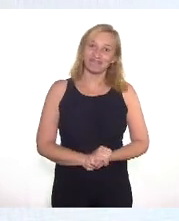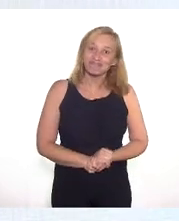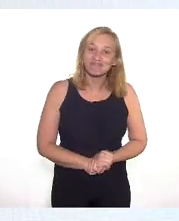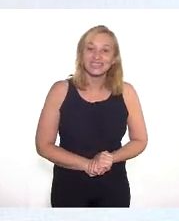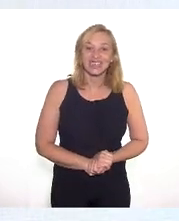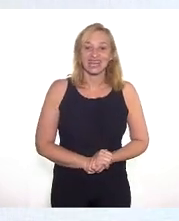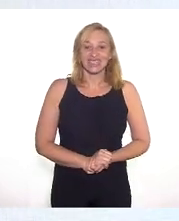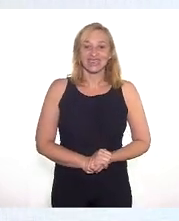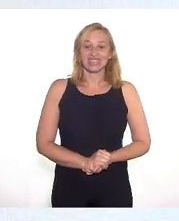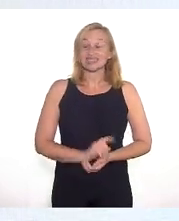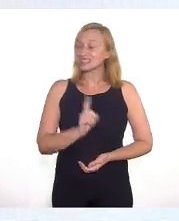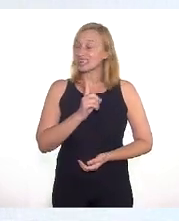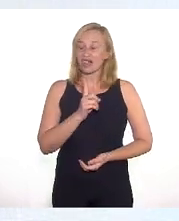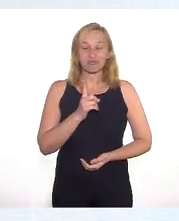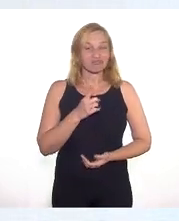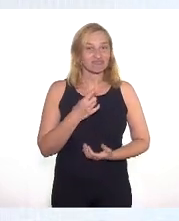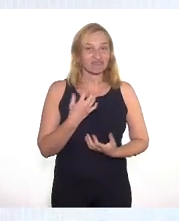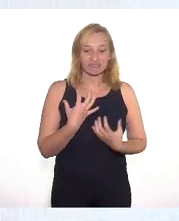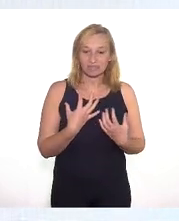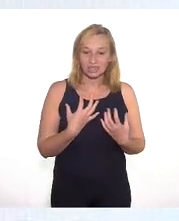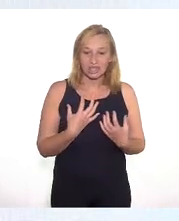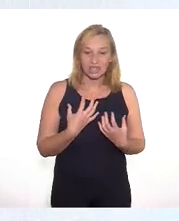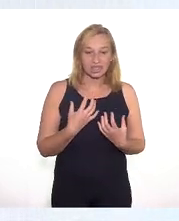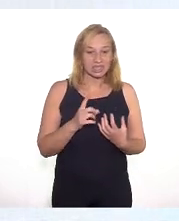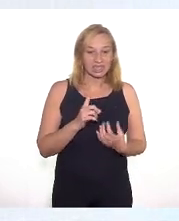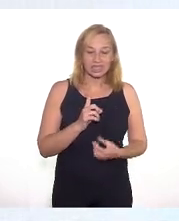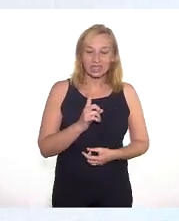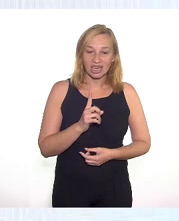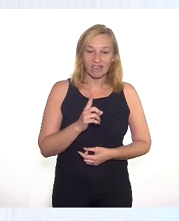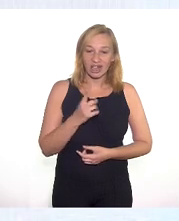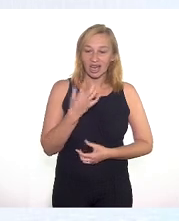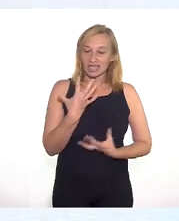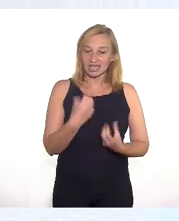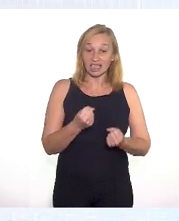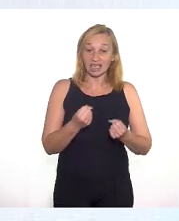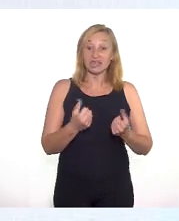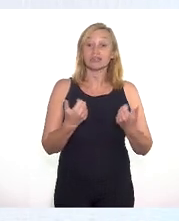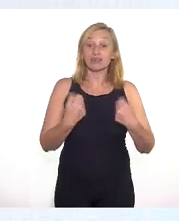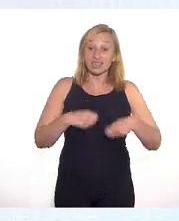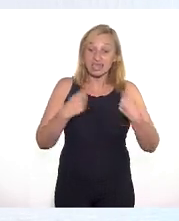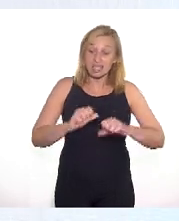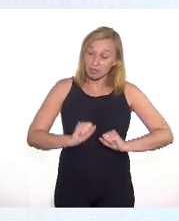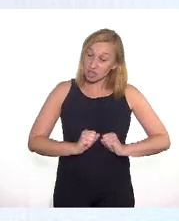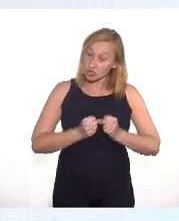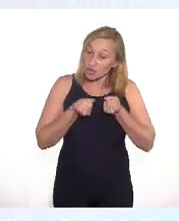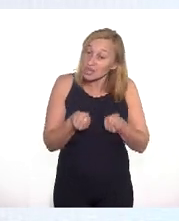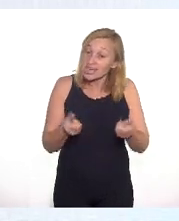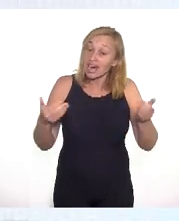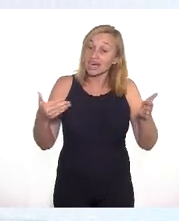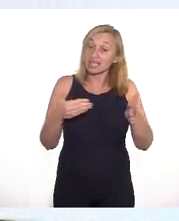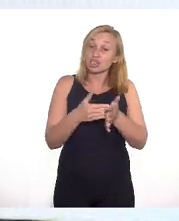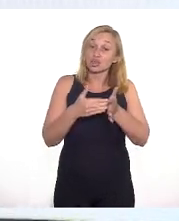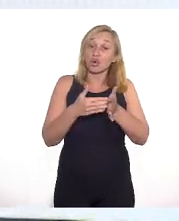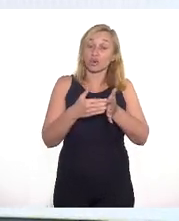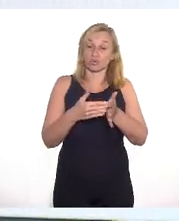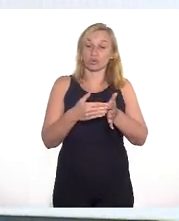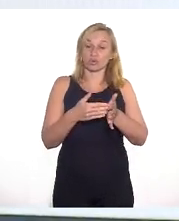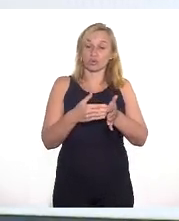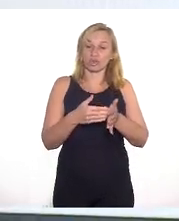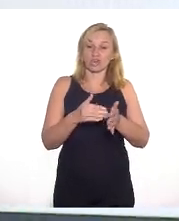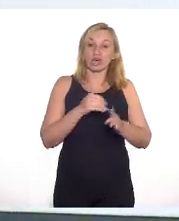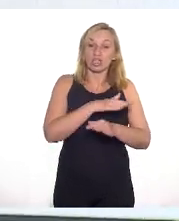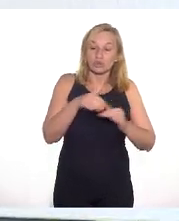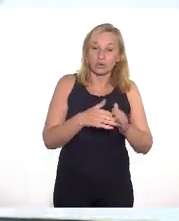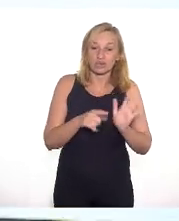não descansaremos quando toda a nossa população não estiver 100% atendida. Muito